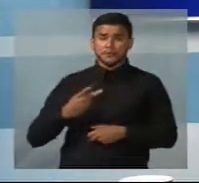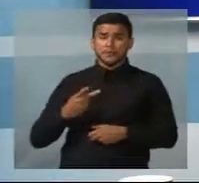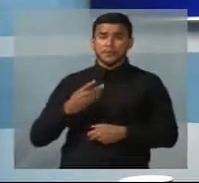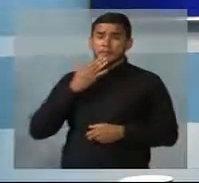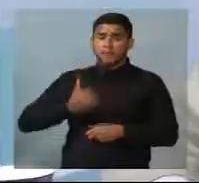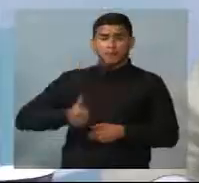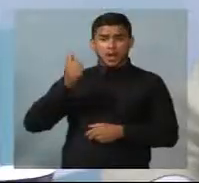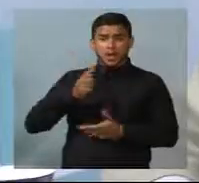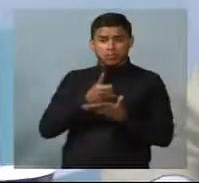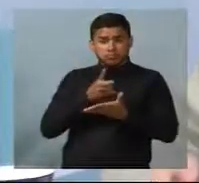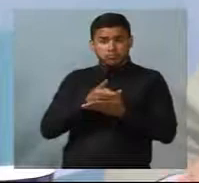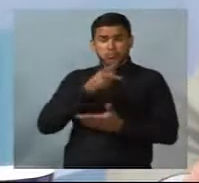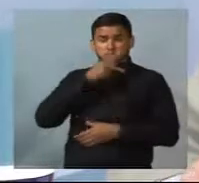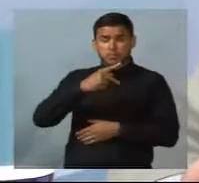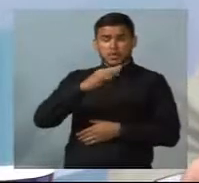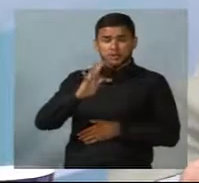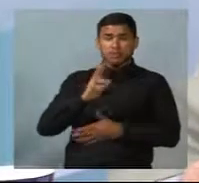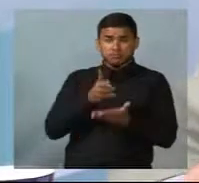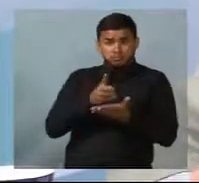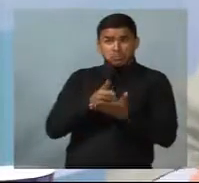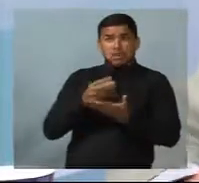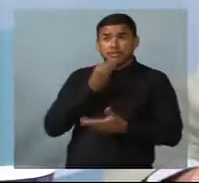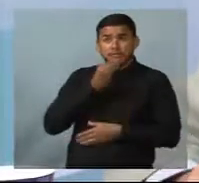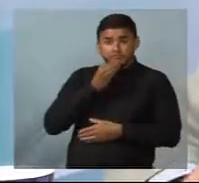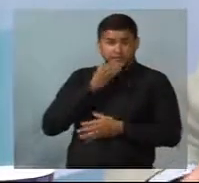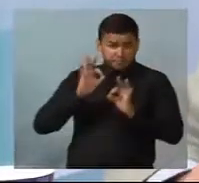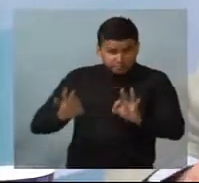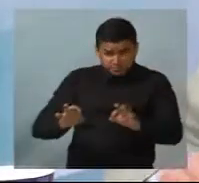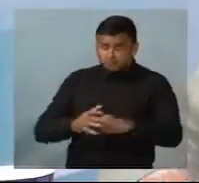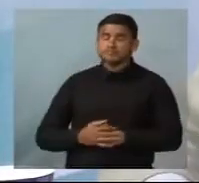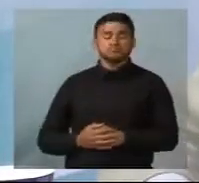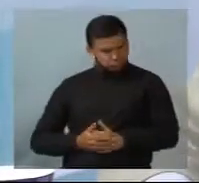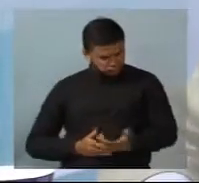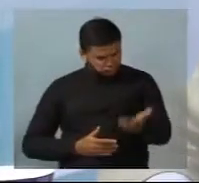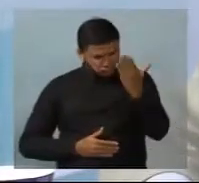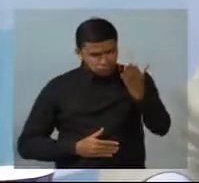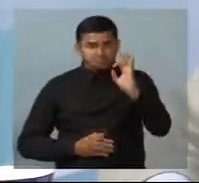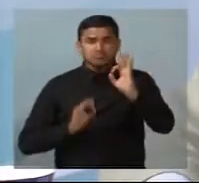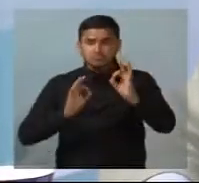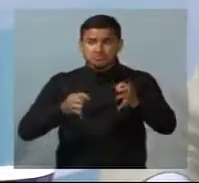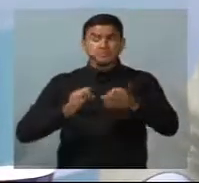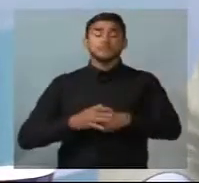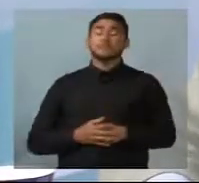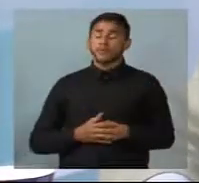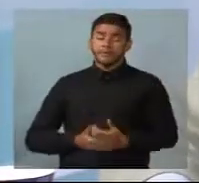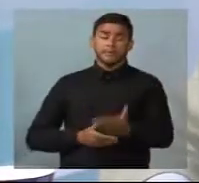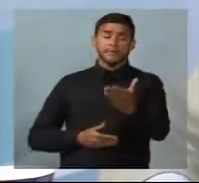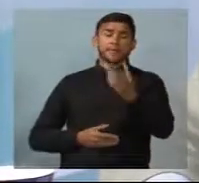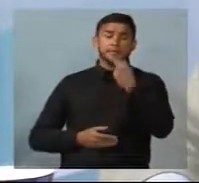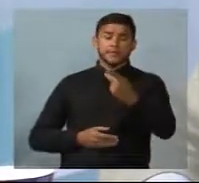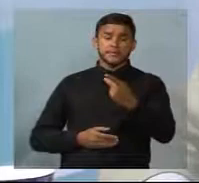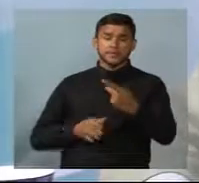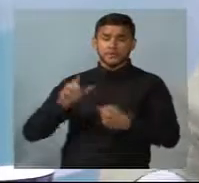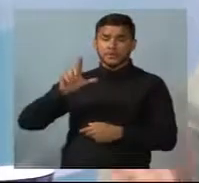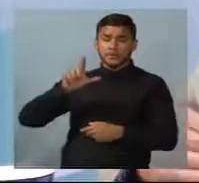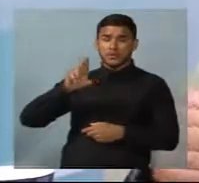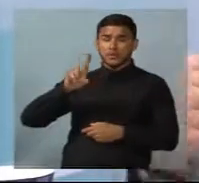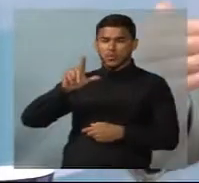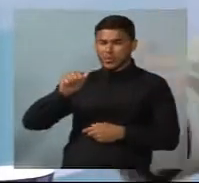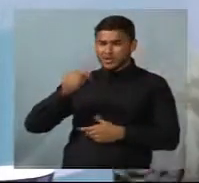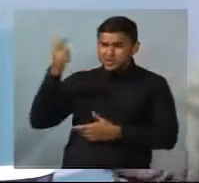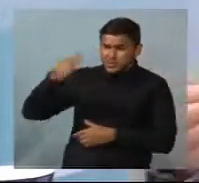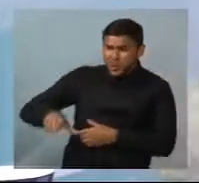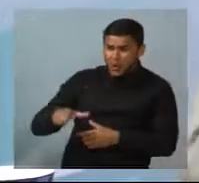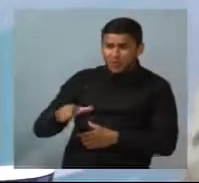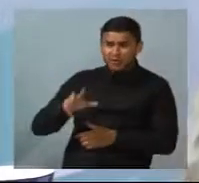do partido? Não tenha dúvida. Eu acho que seria uma tolice candidatar o Lula, porque o Lula mais